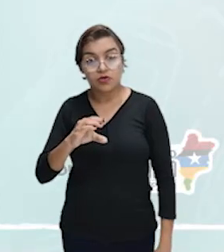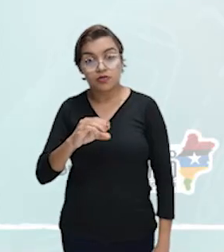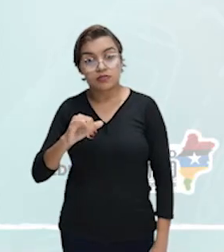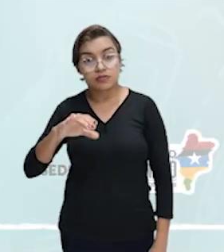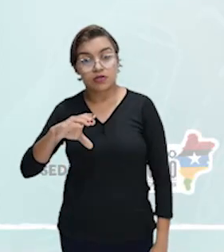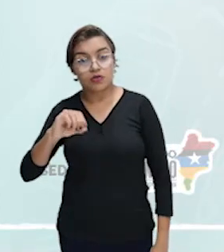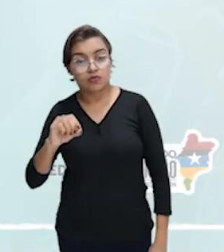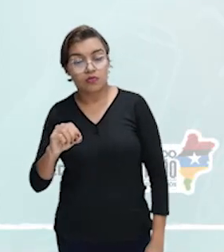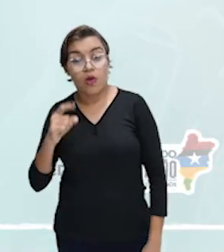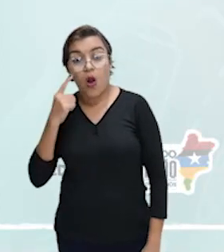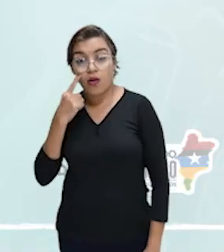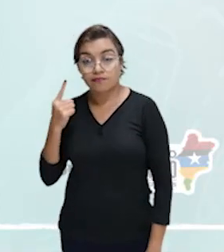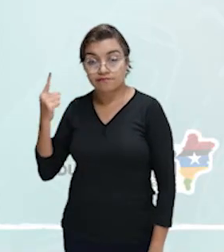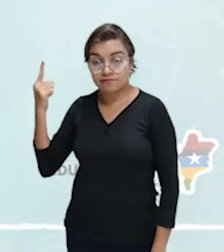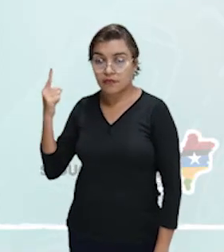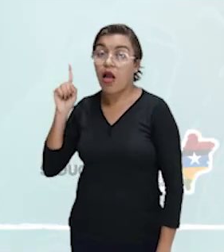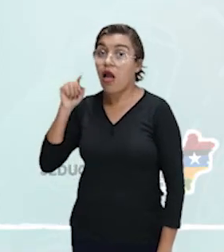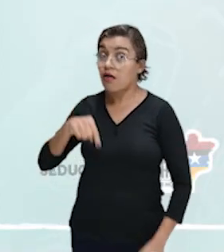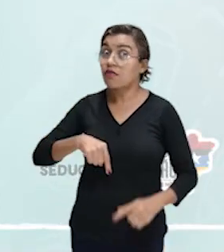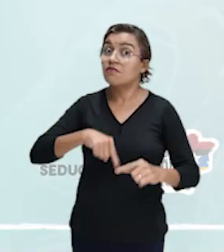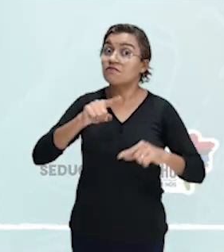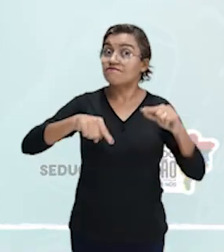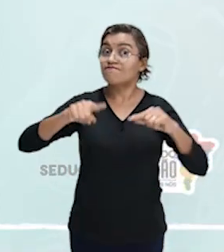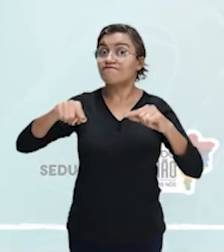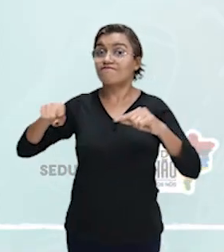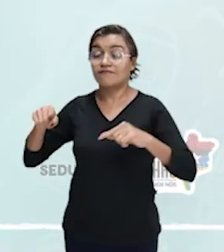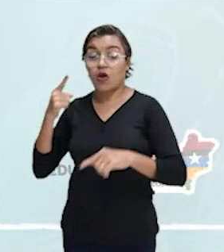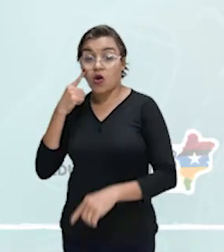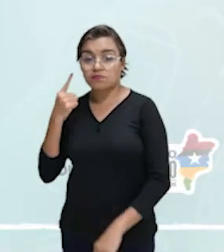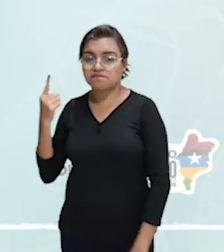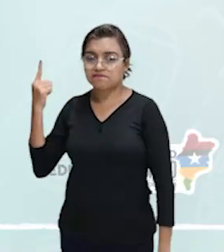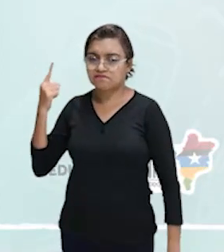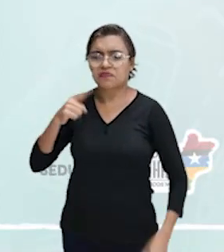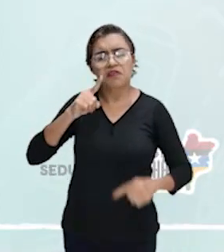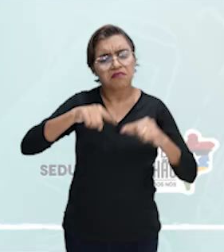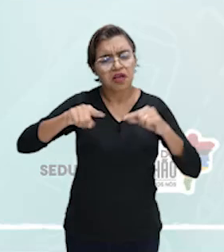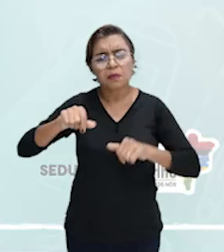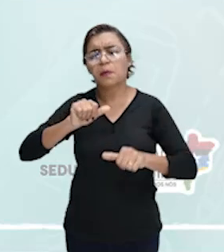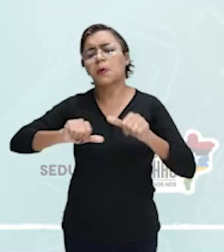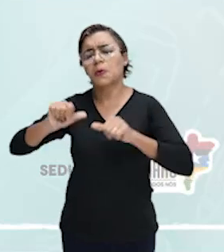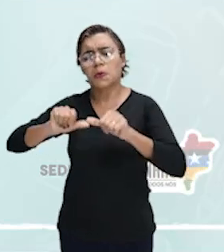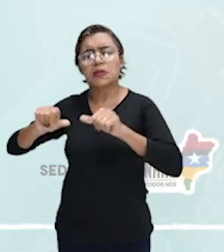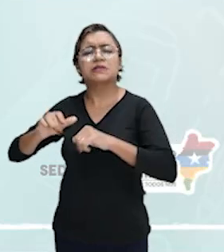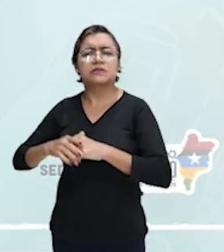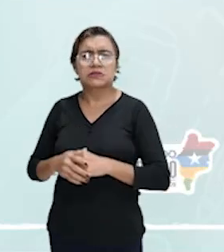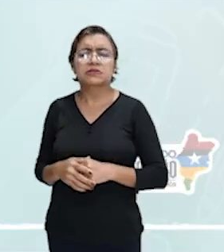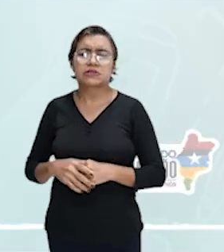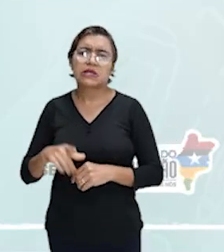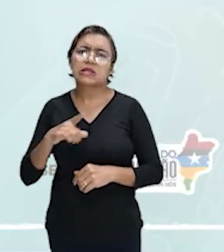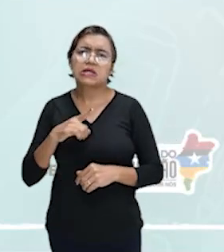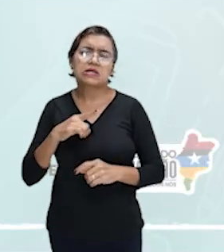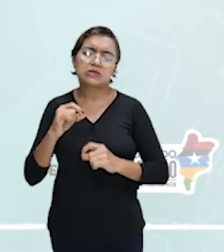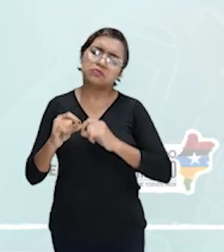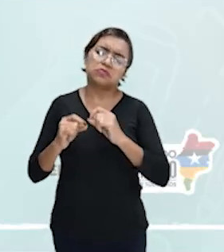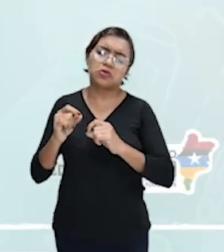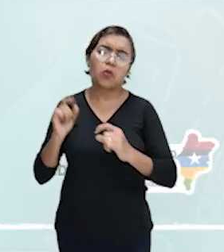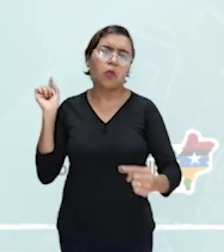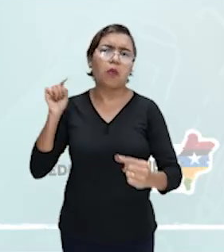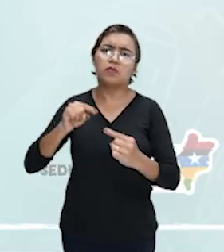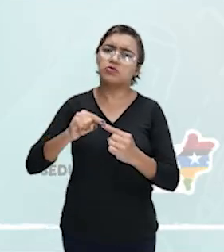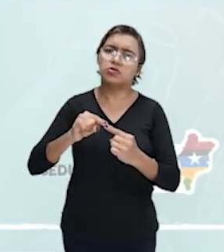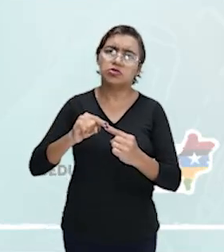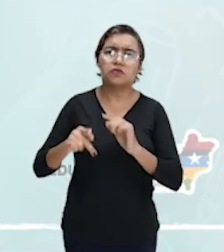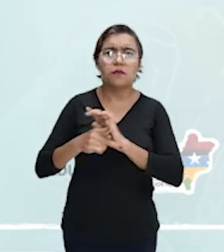do mesociclo é variável. Aquilo que eu falei para vocês, está em negrito. Varia da intenção, né, do